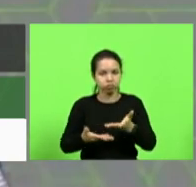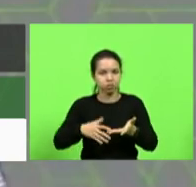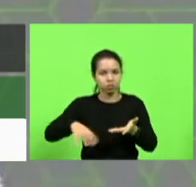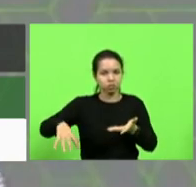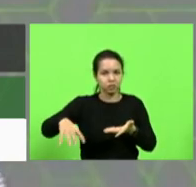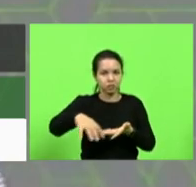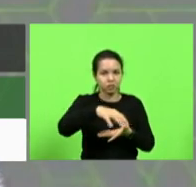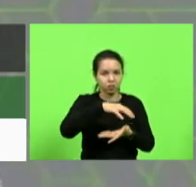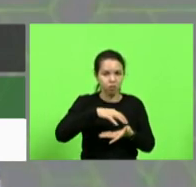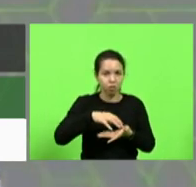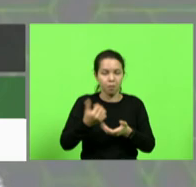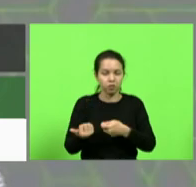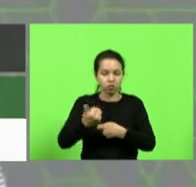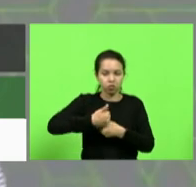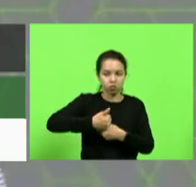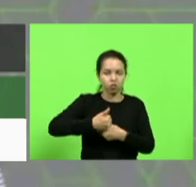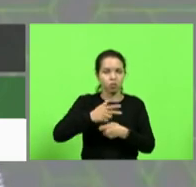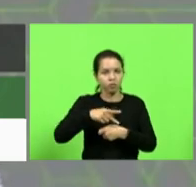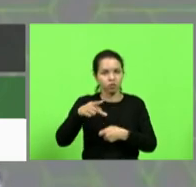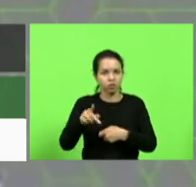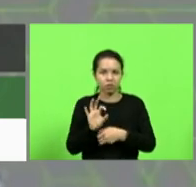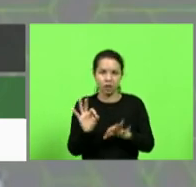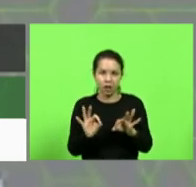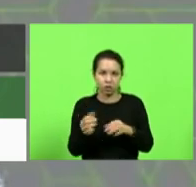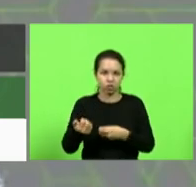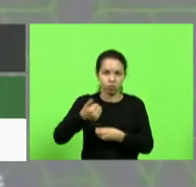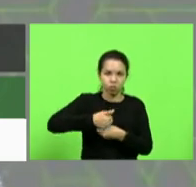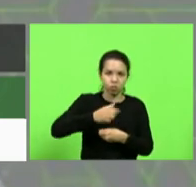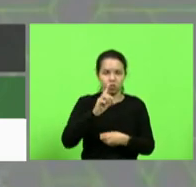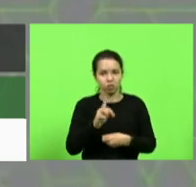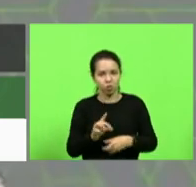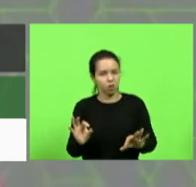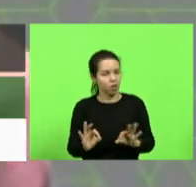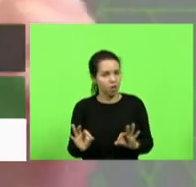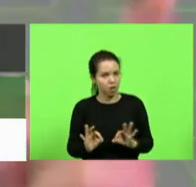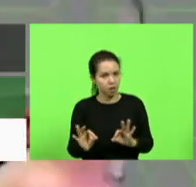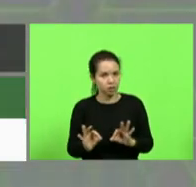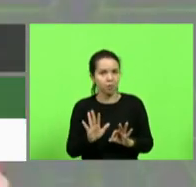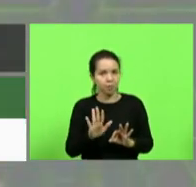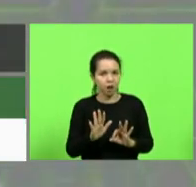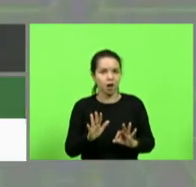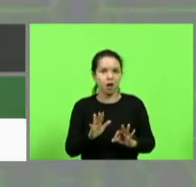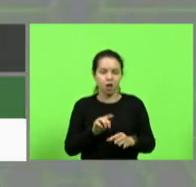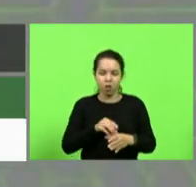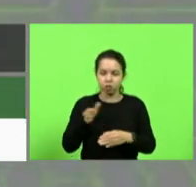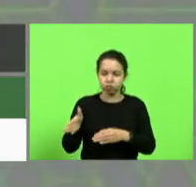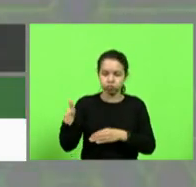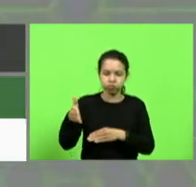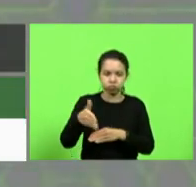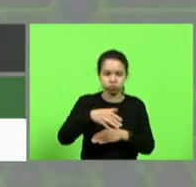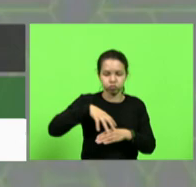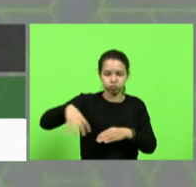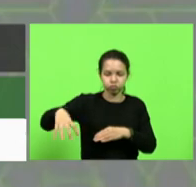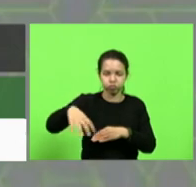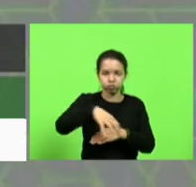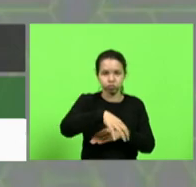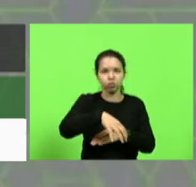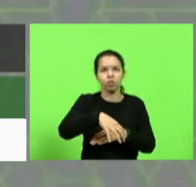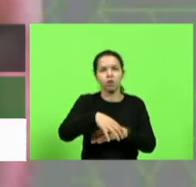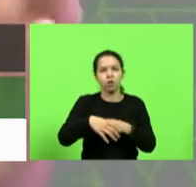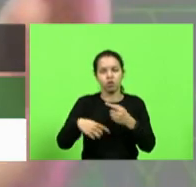sem substituir o professor, sem substituir o diretor, mas transitando e dialogando com as demais políticas